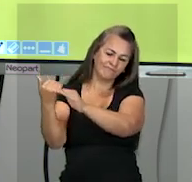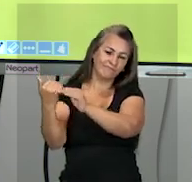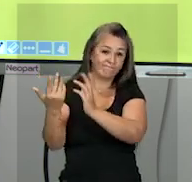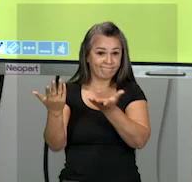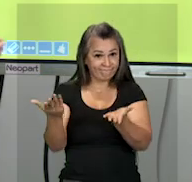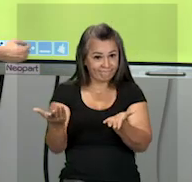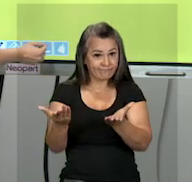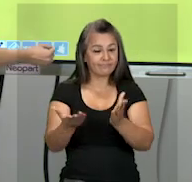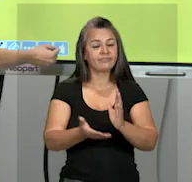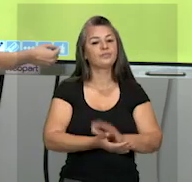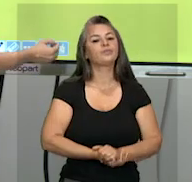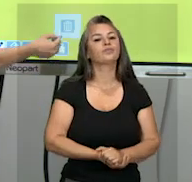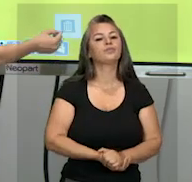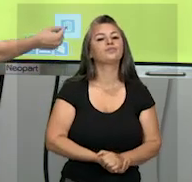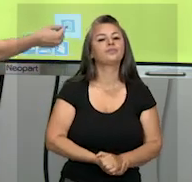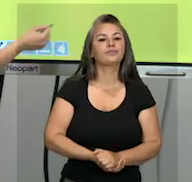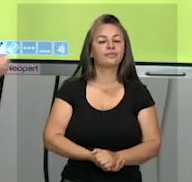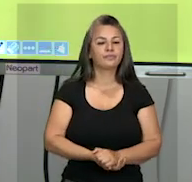Bom,